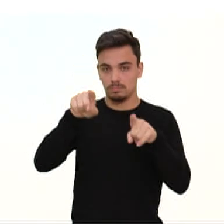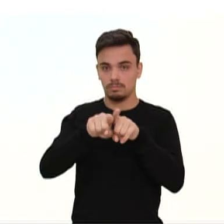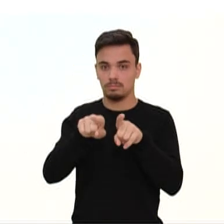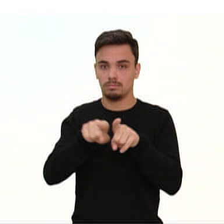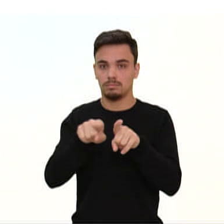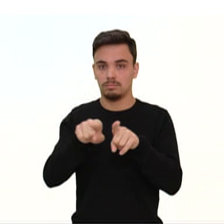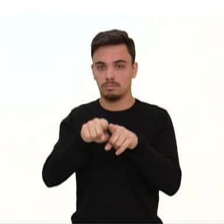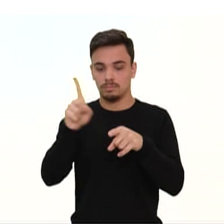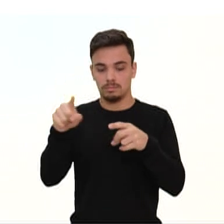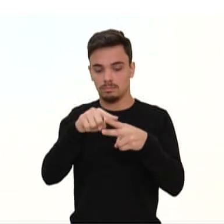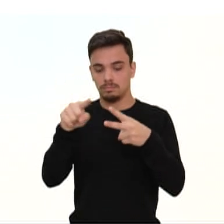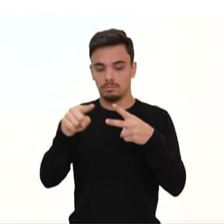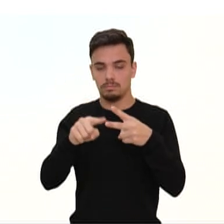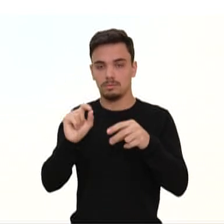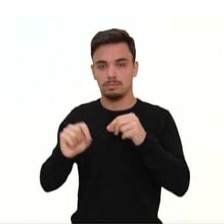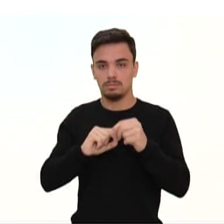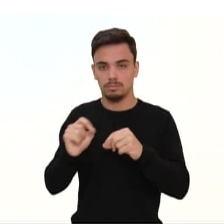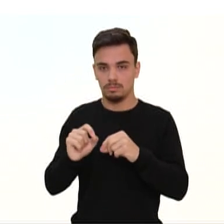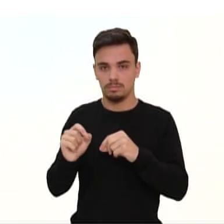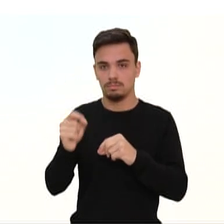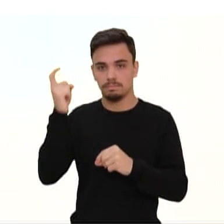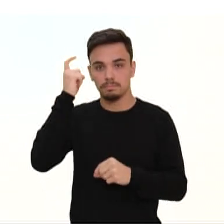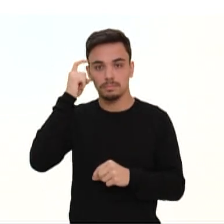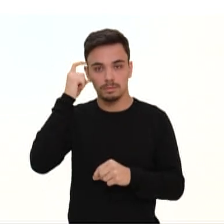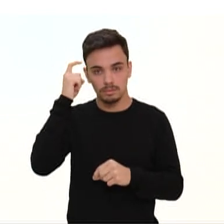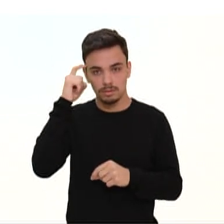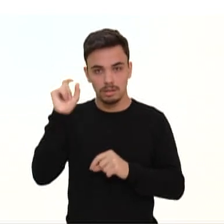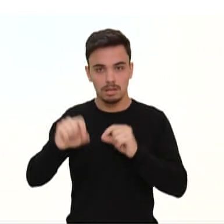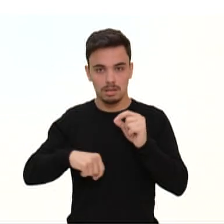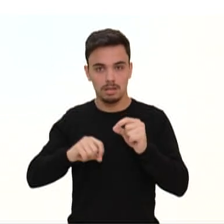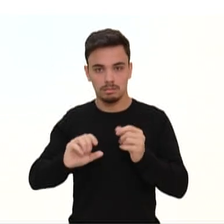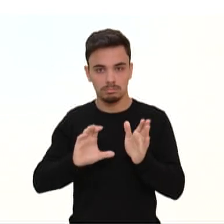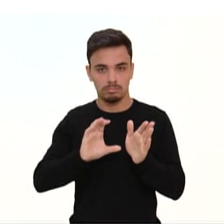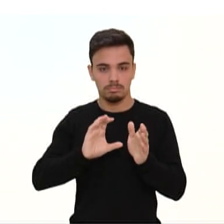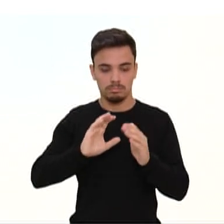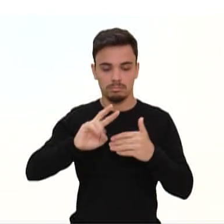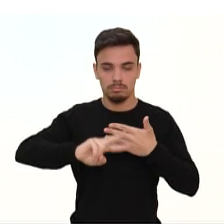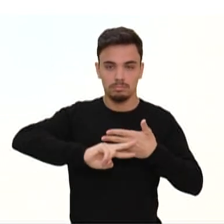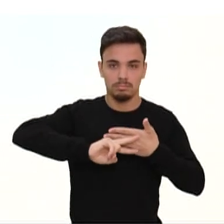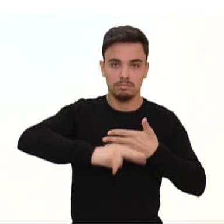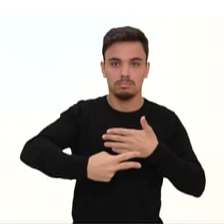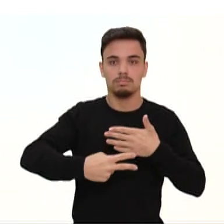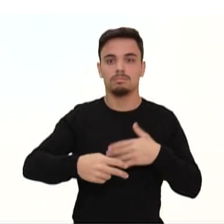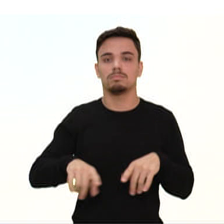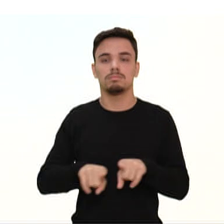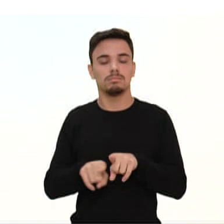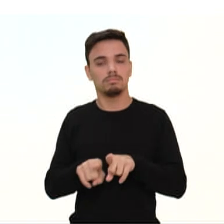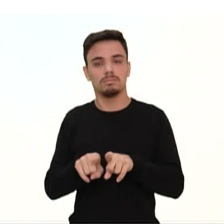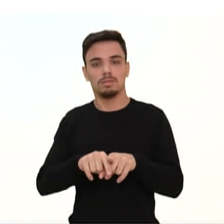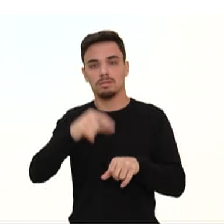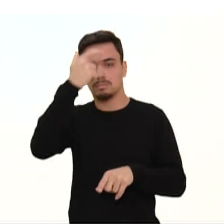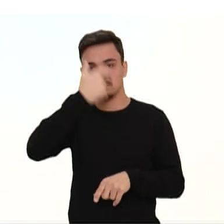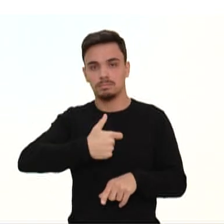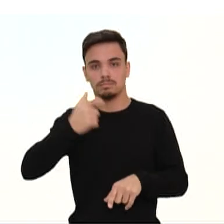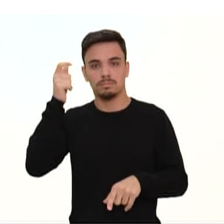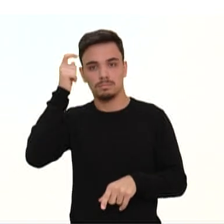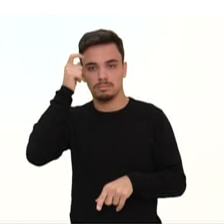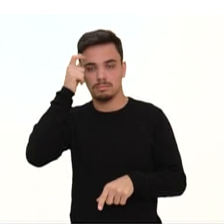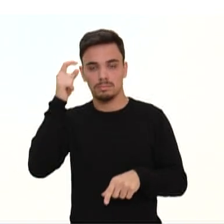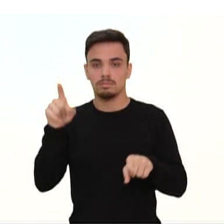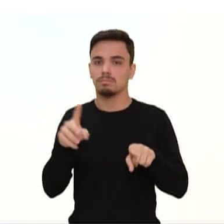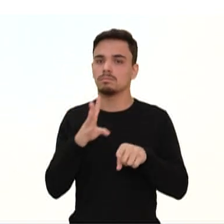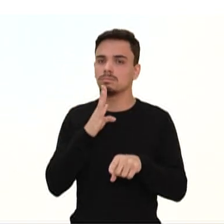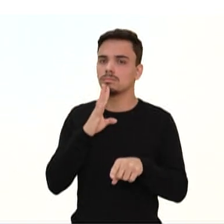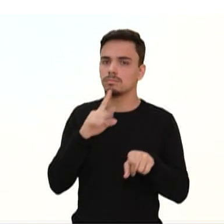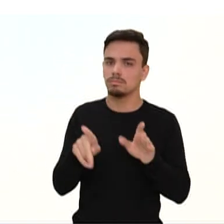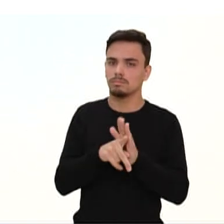secundária, a racionalidade é uma consequência. O eu consciente e conhecedor